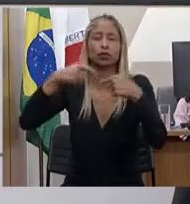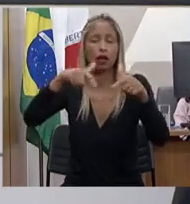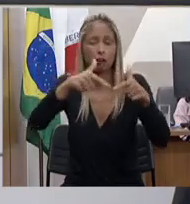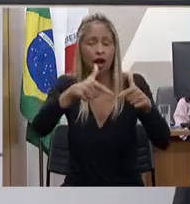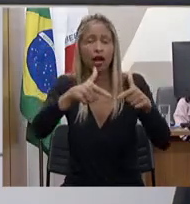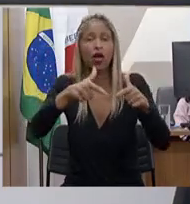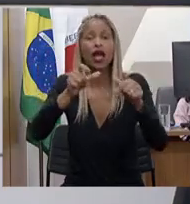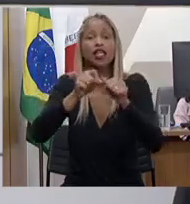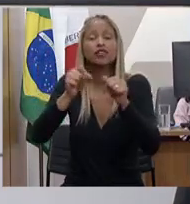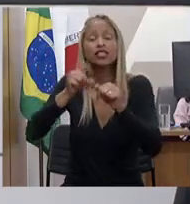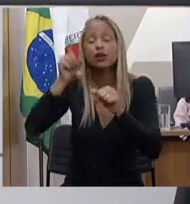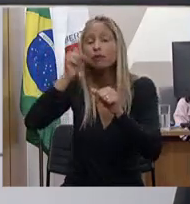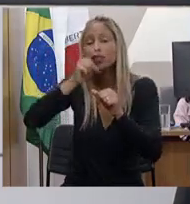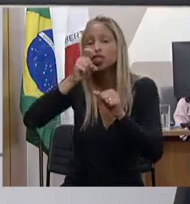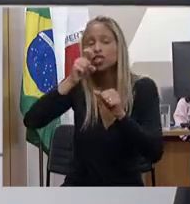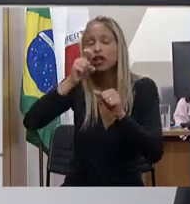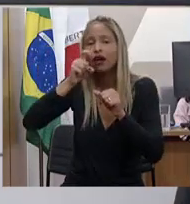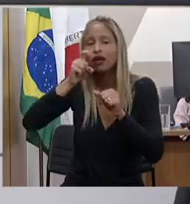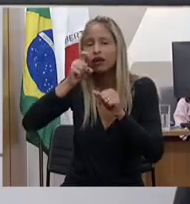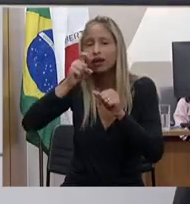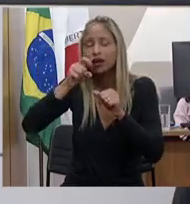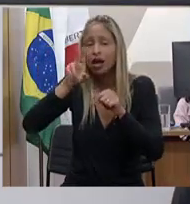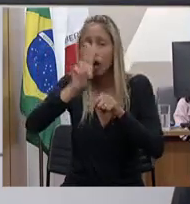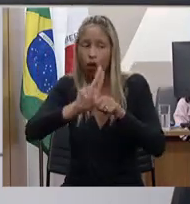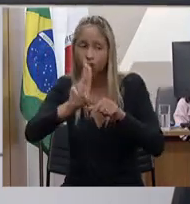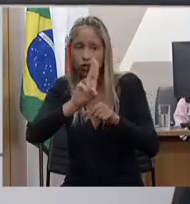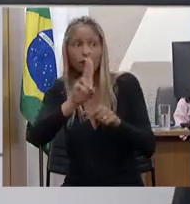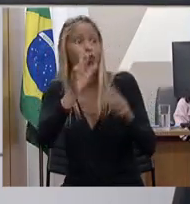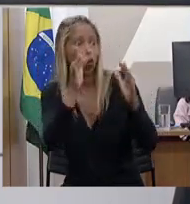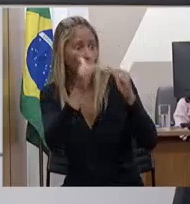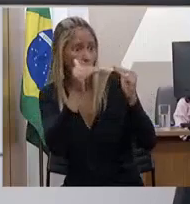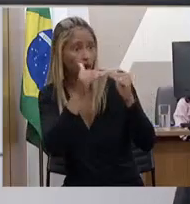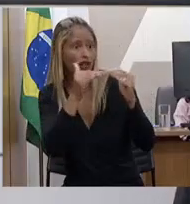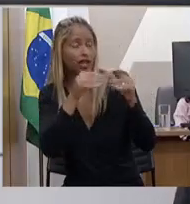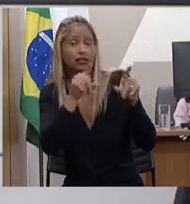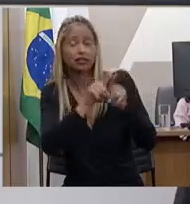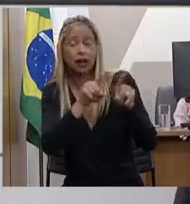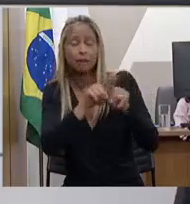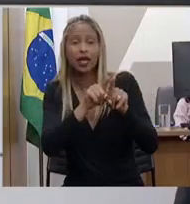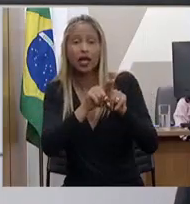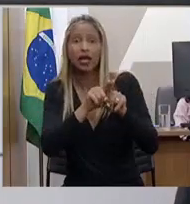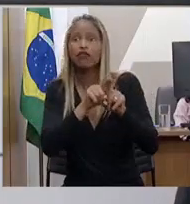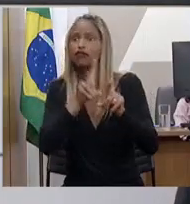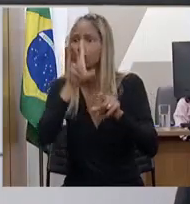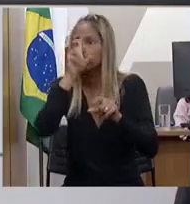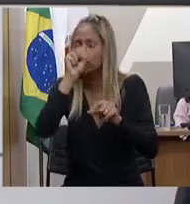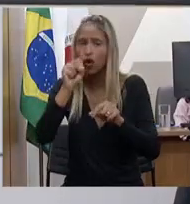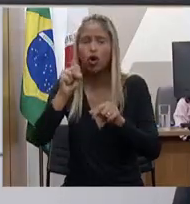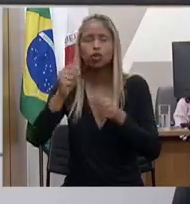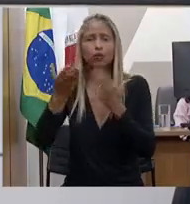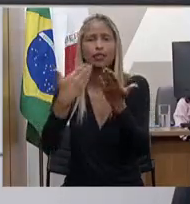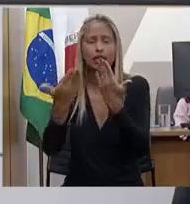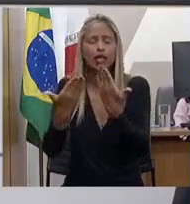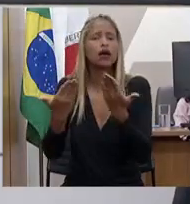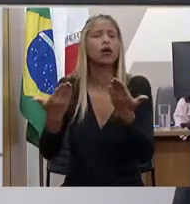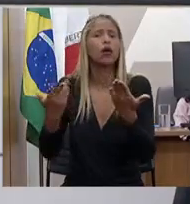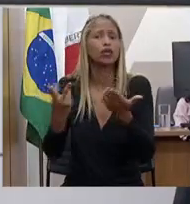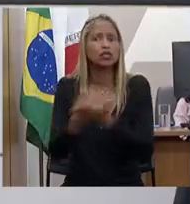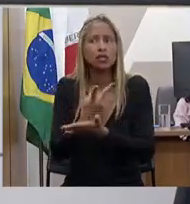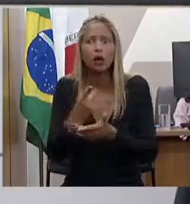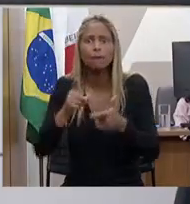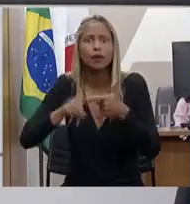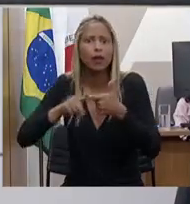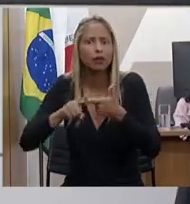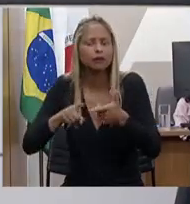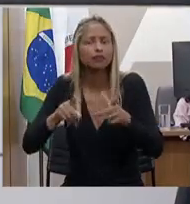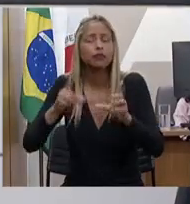ele simulavam o tempo que eles usaram e os outros companheiros da turma concordaram o debate Foi Intenso a Marta O pau quebrou a